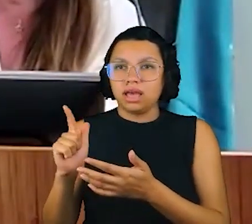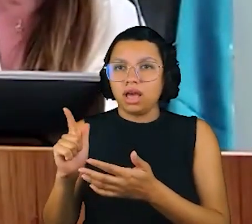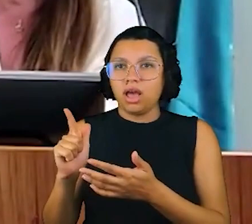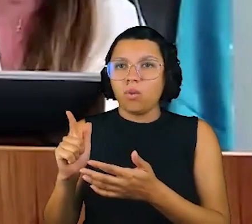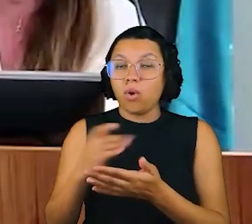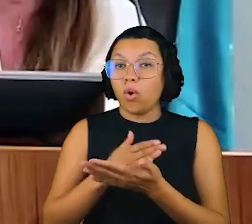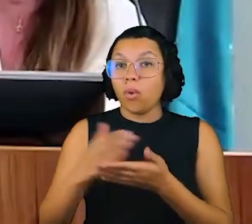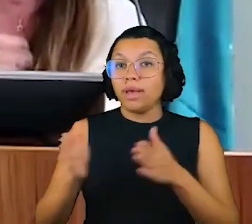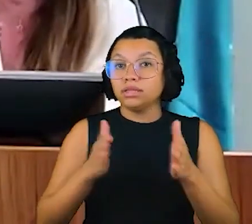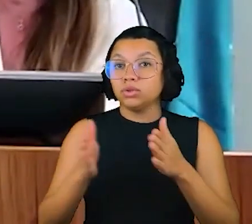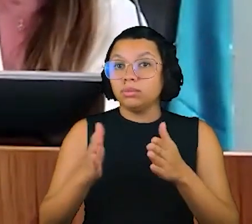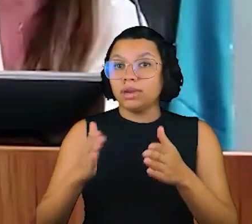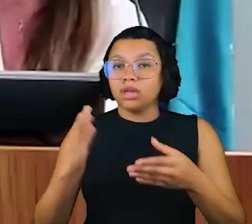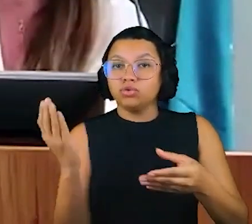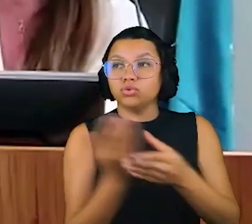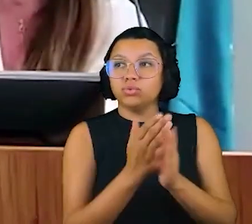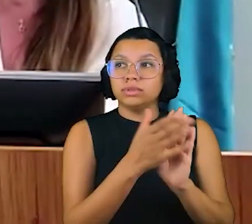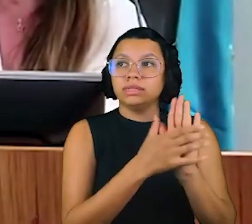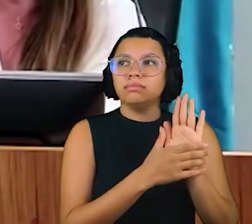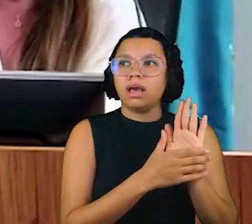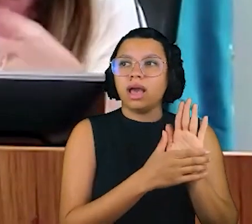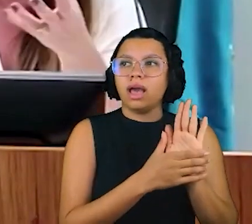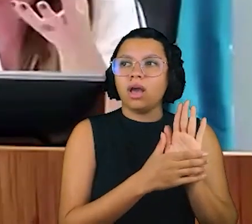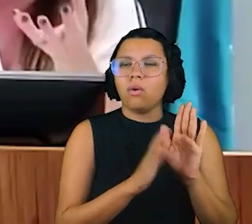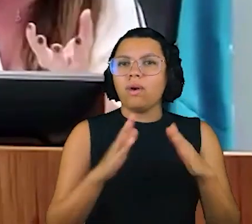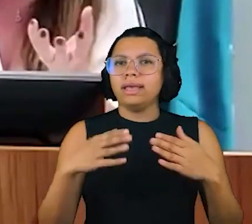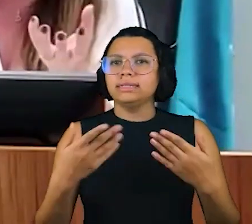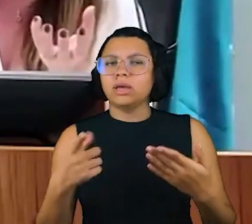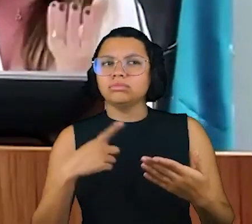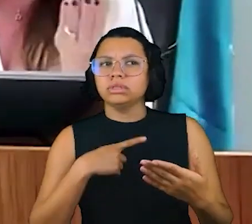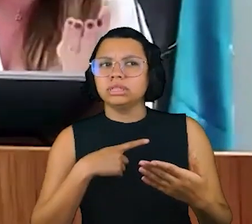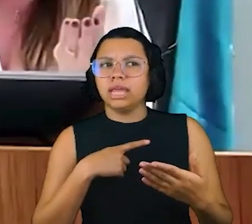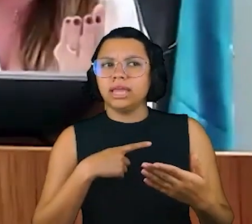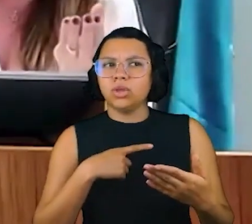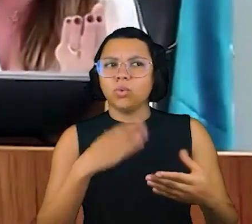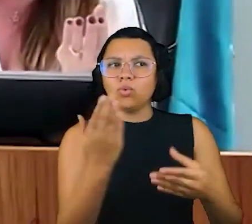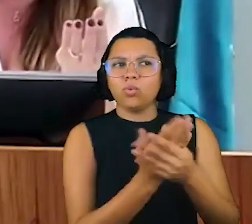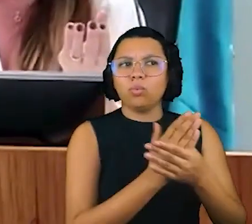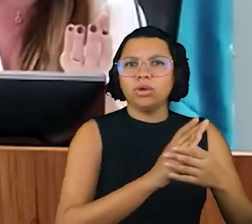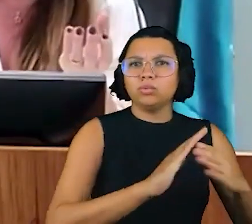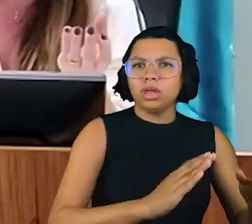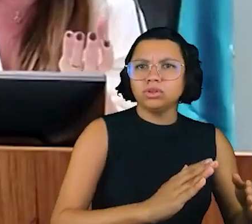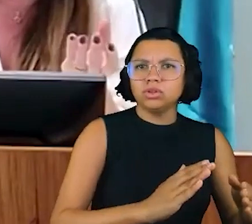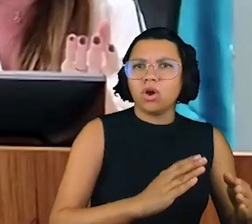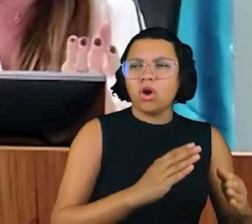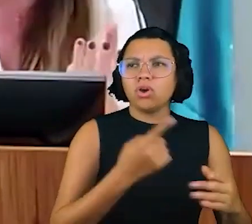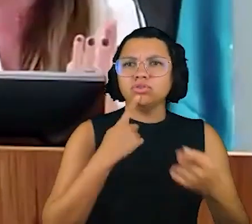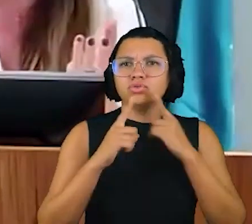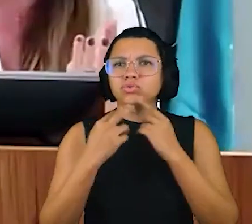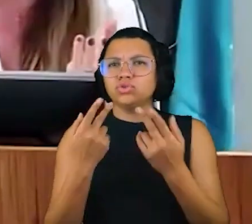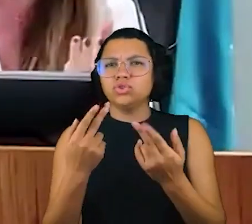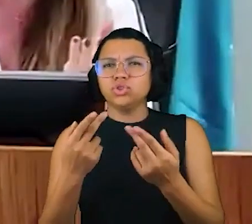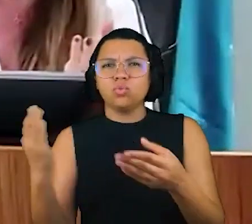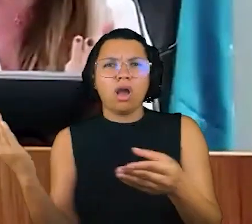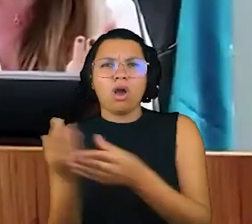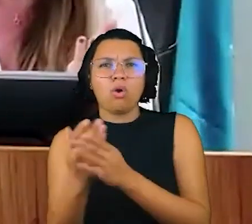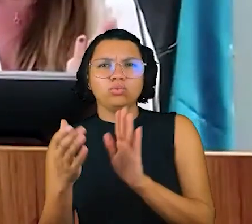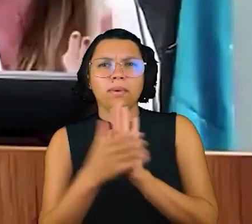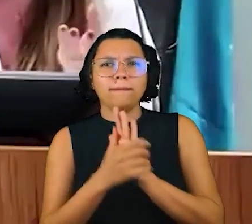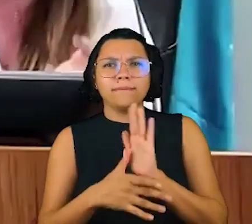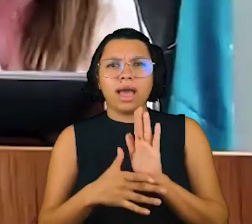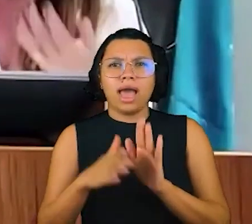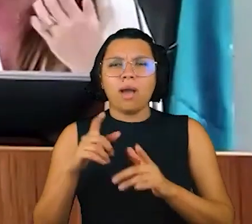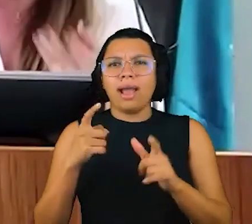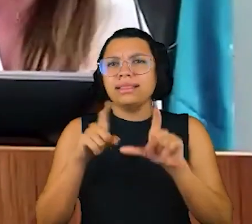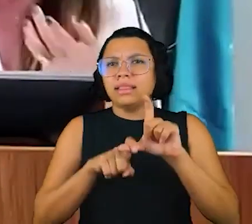dos embargos. Ele entra com os embargos de novo, e aí você vai ter um embargo de execução e uma anulatória discutindo a mesma coisa,